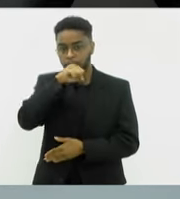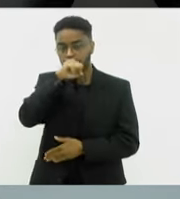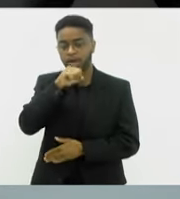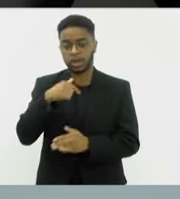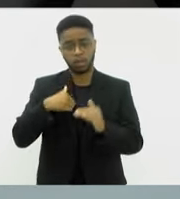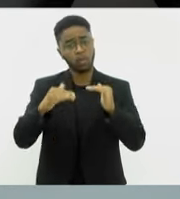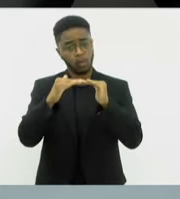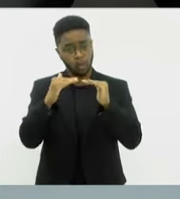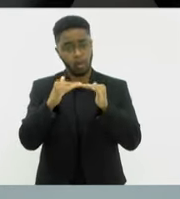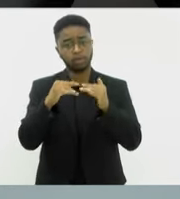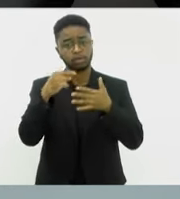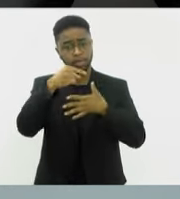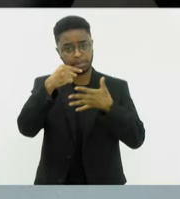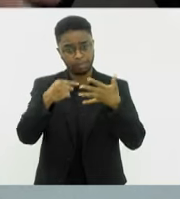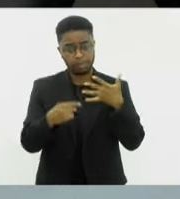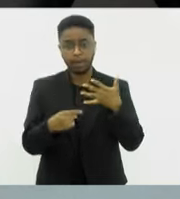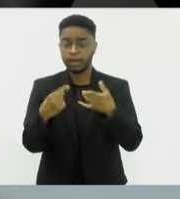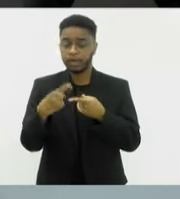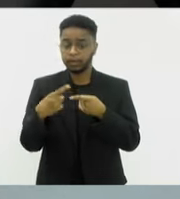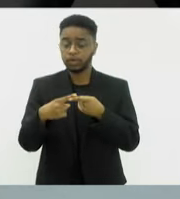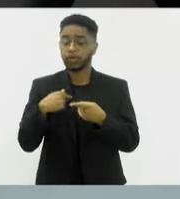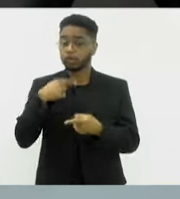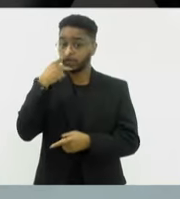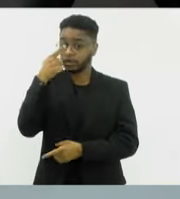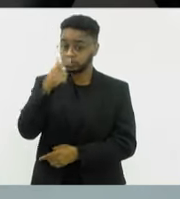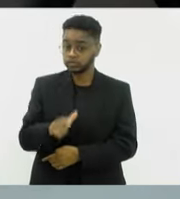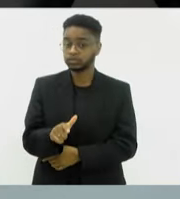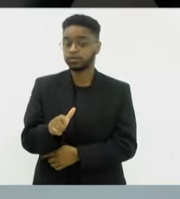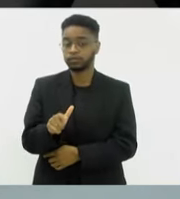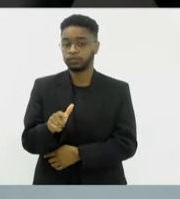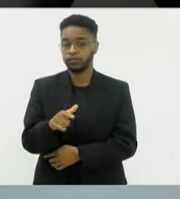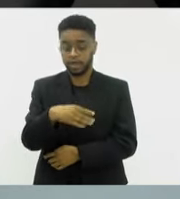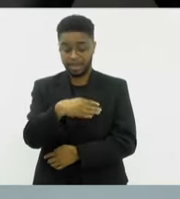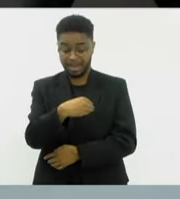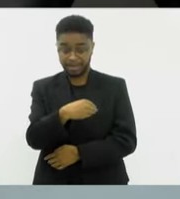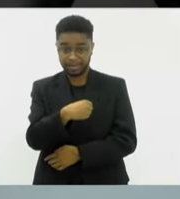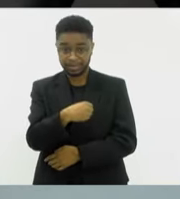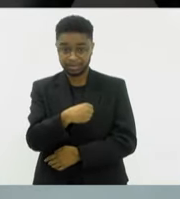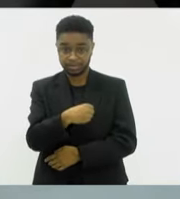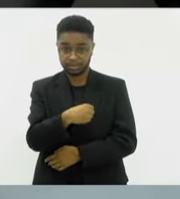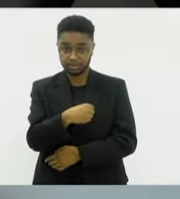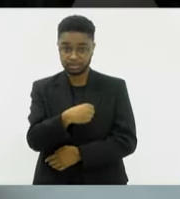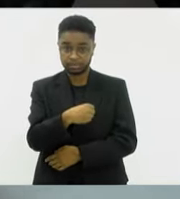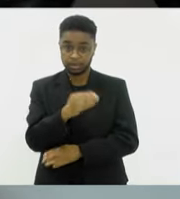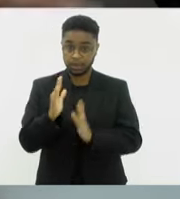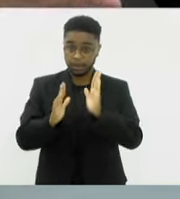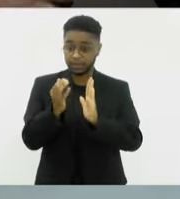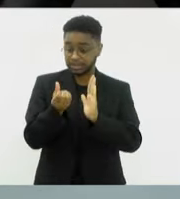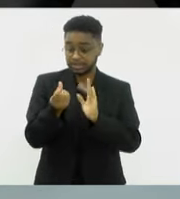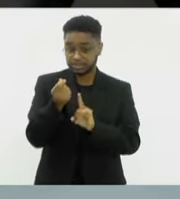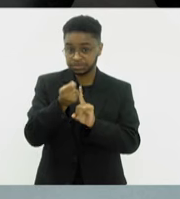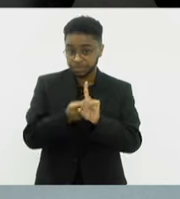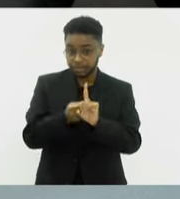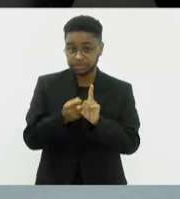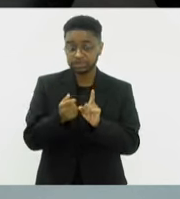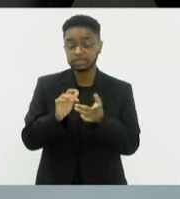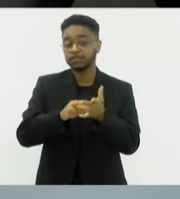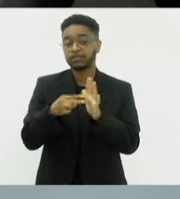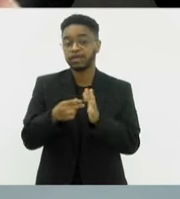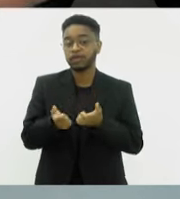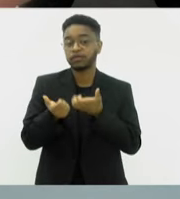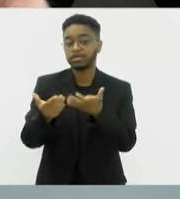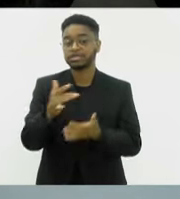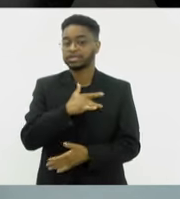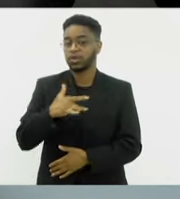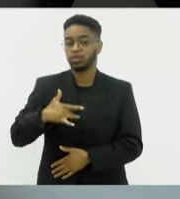favorável a tudo. Até porque eu volto a dizer, amamentar pelo menos por 6 meses é saúde.